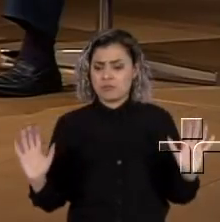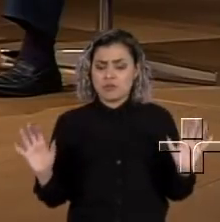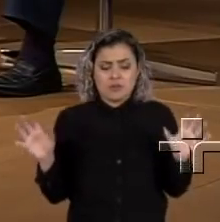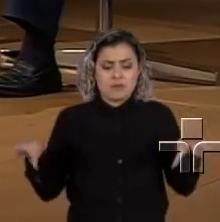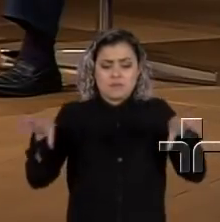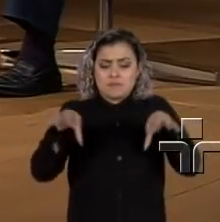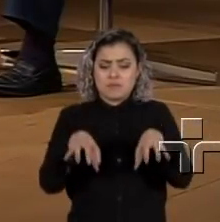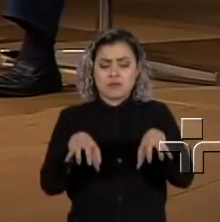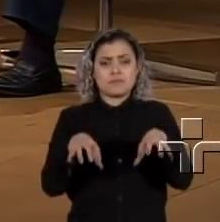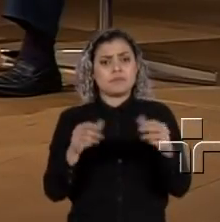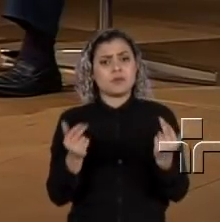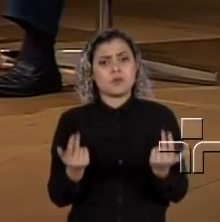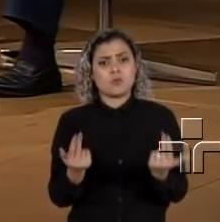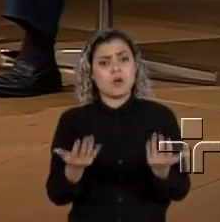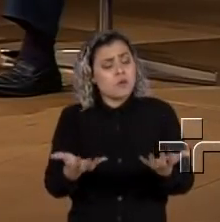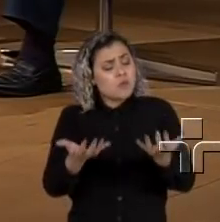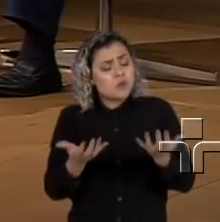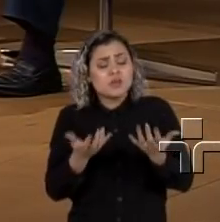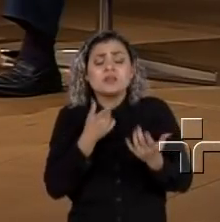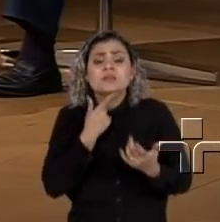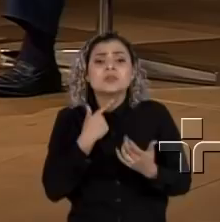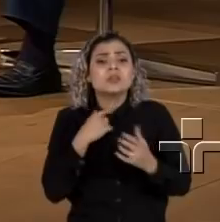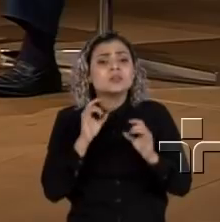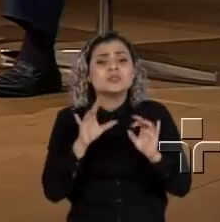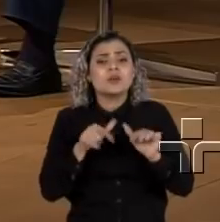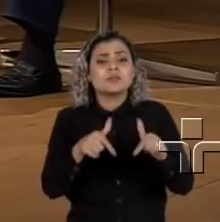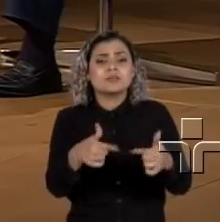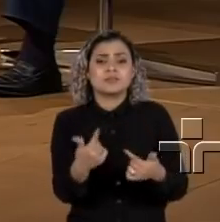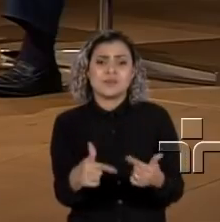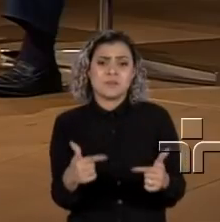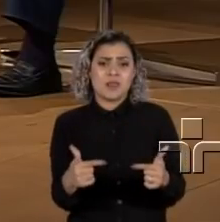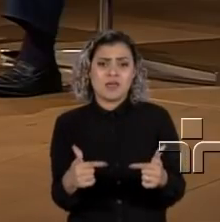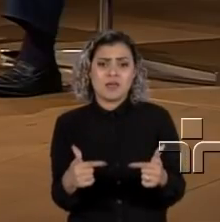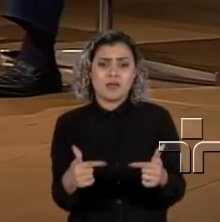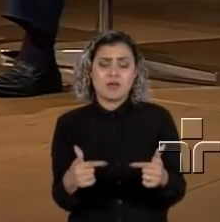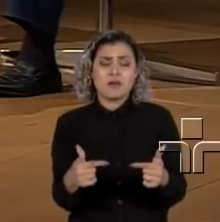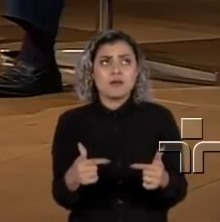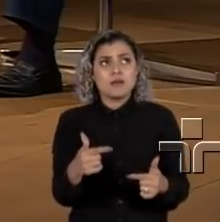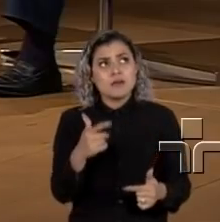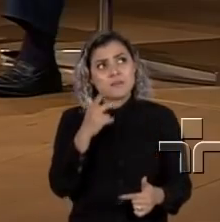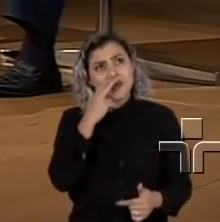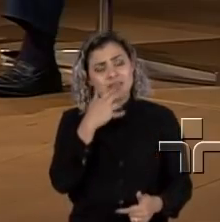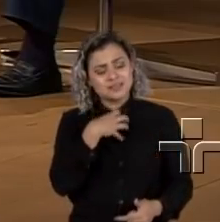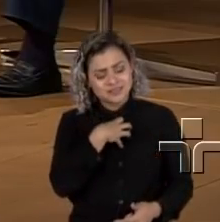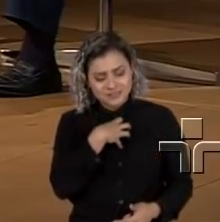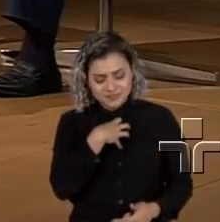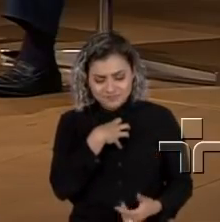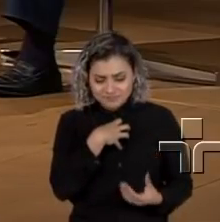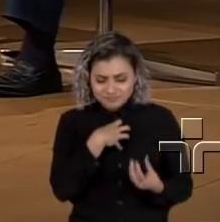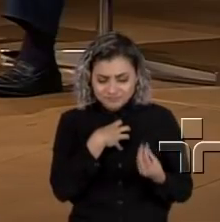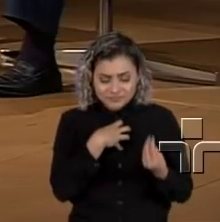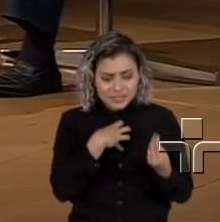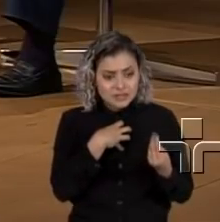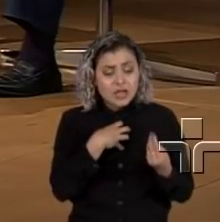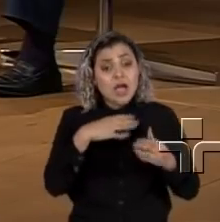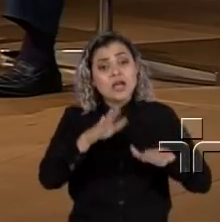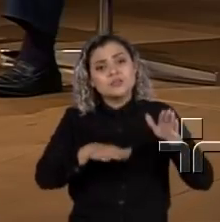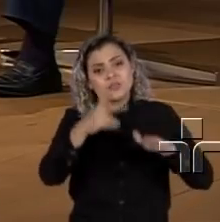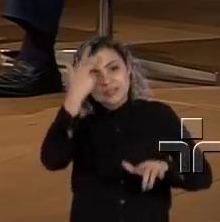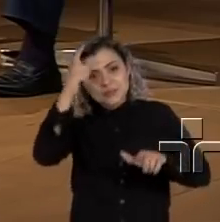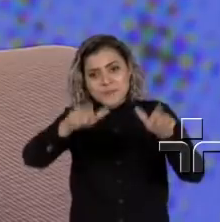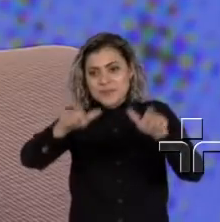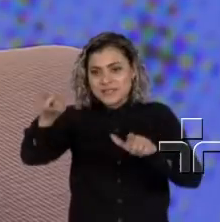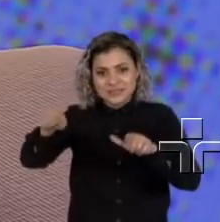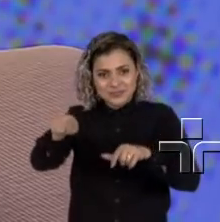Sabe, eu queria era trabalhar, eu acho que esse distanciamento que eu tive porque às vezes as pessoas